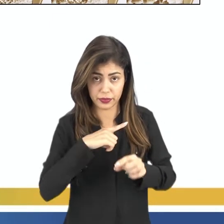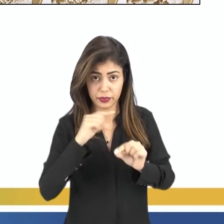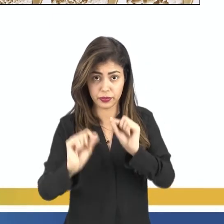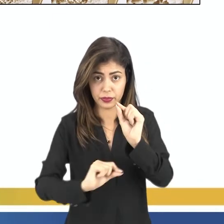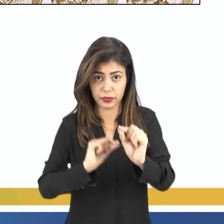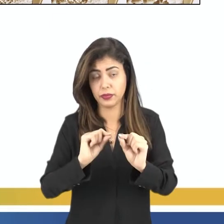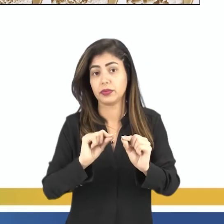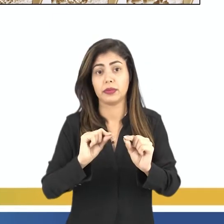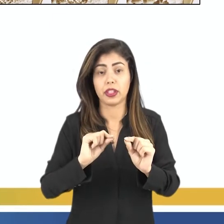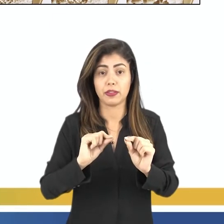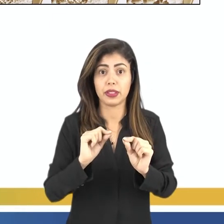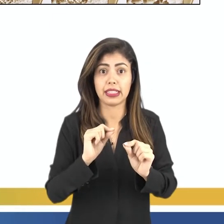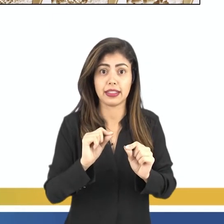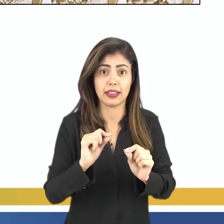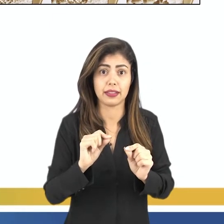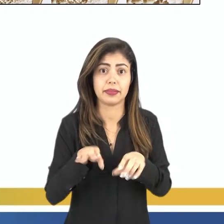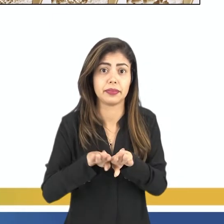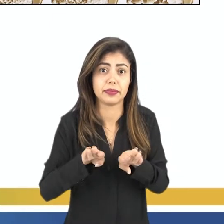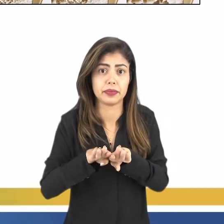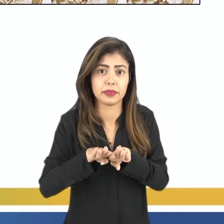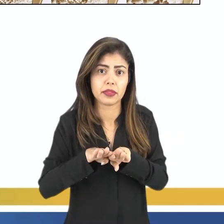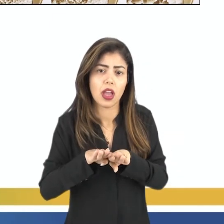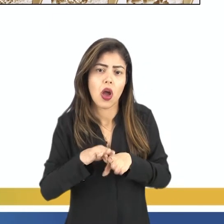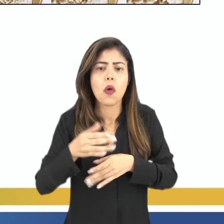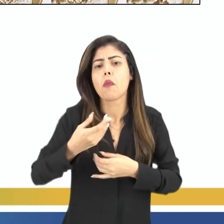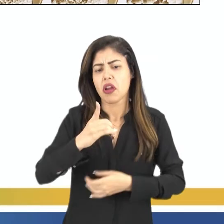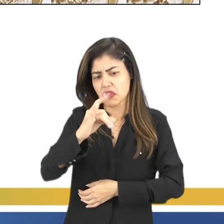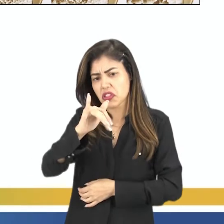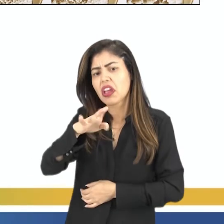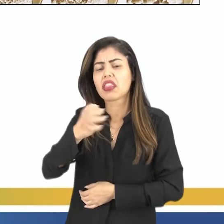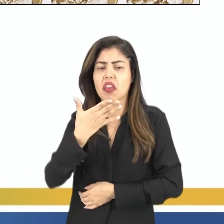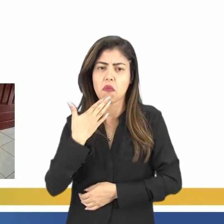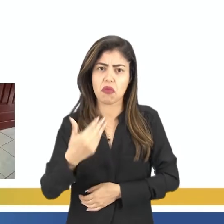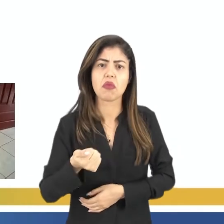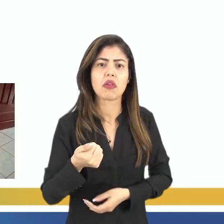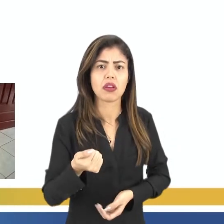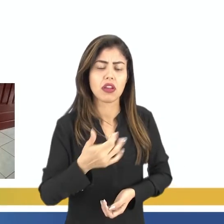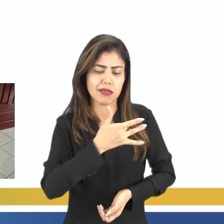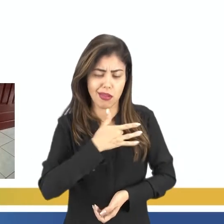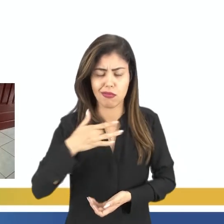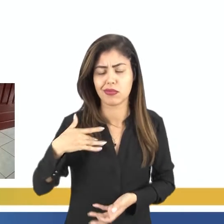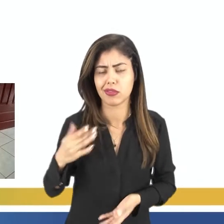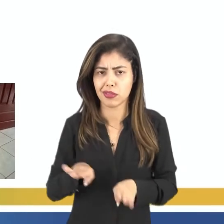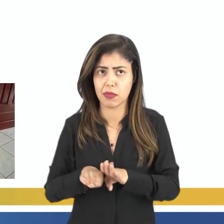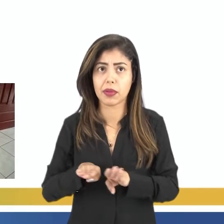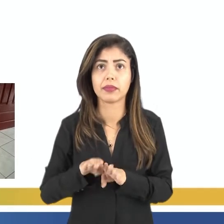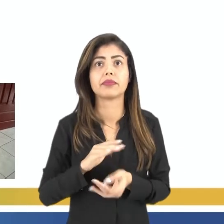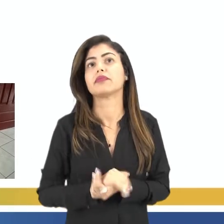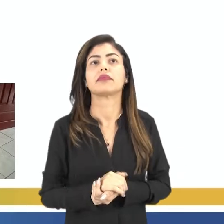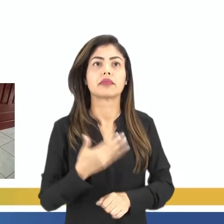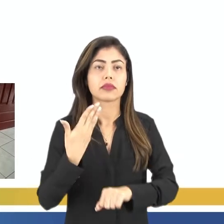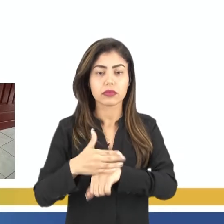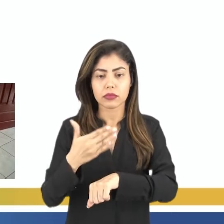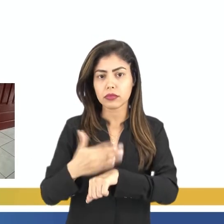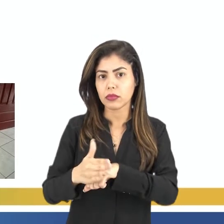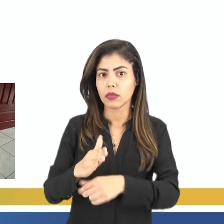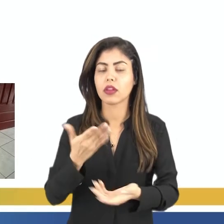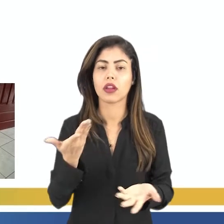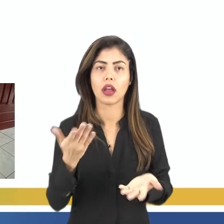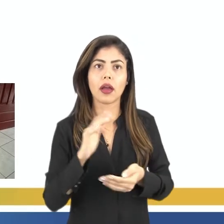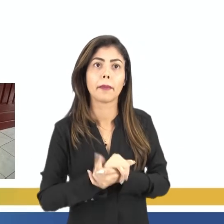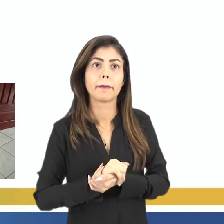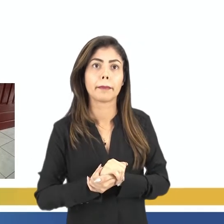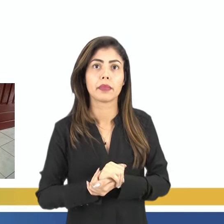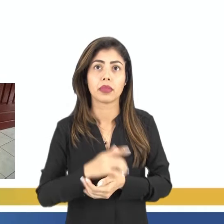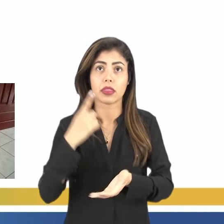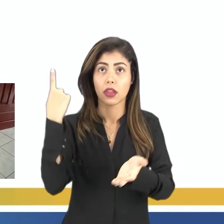o seu médico, ele vai passar medicamentos, uma dieta saudável e exercícios físicos. Existe uma condição genética chamada